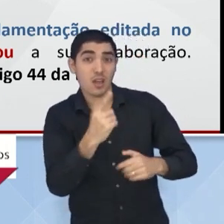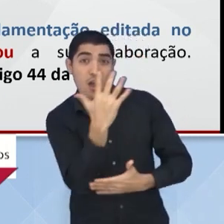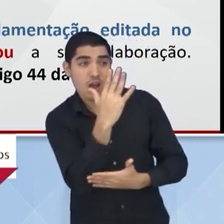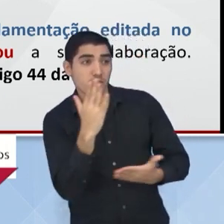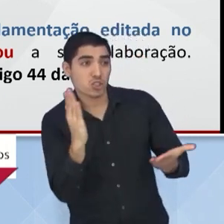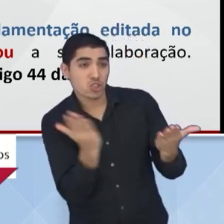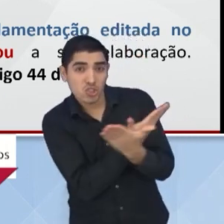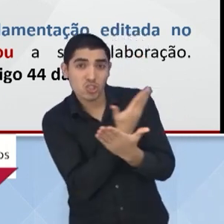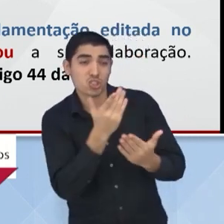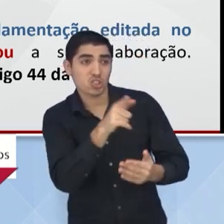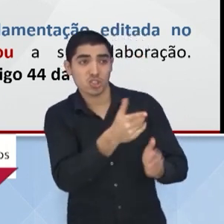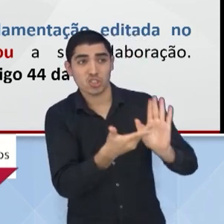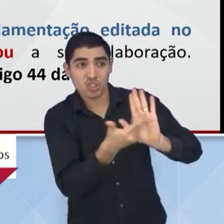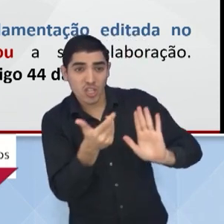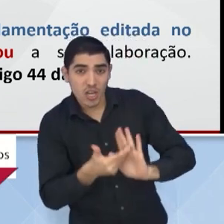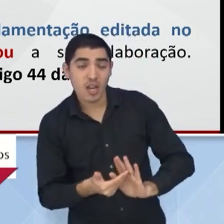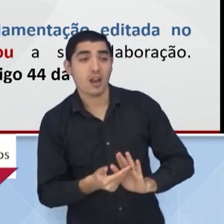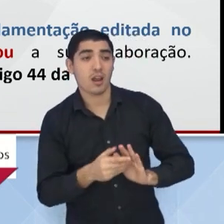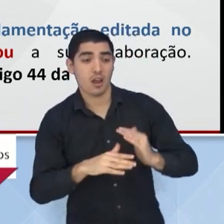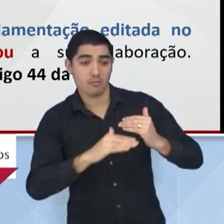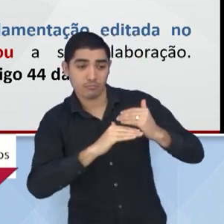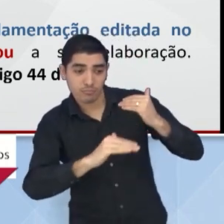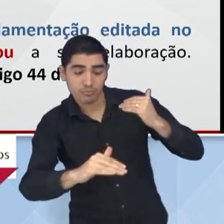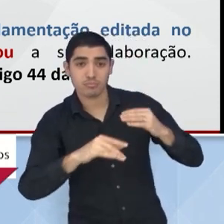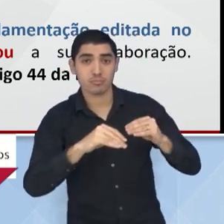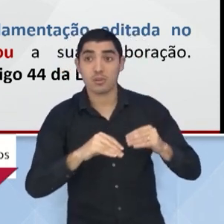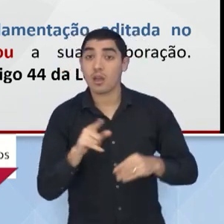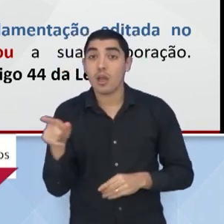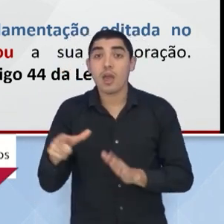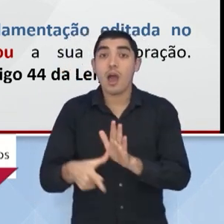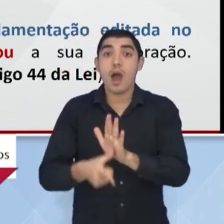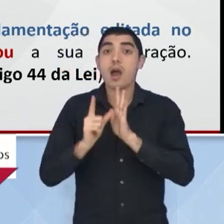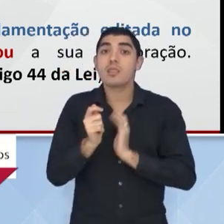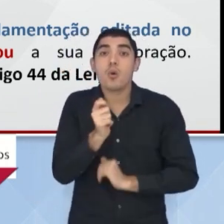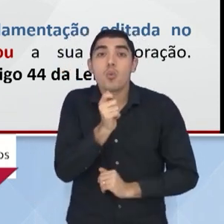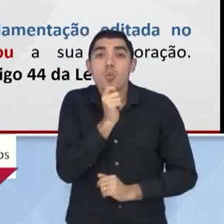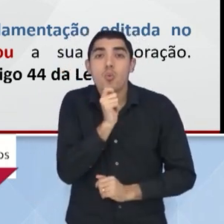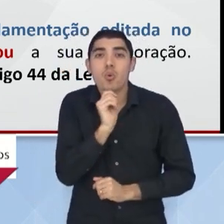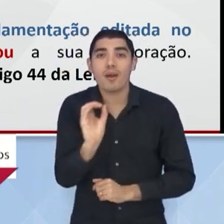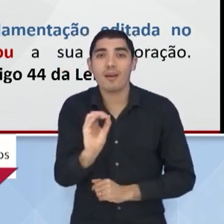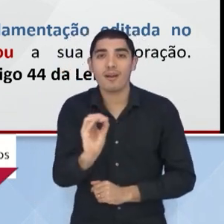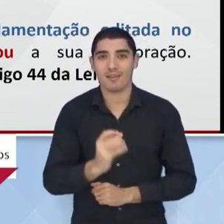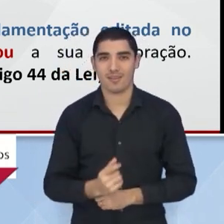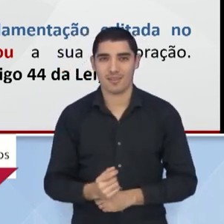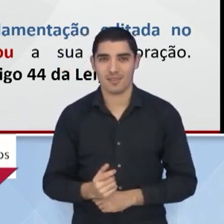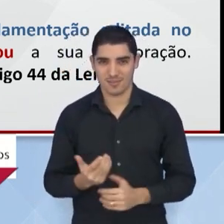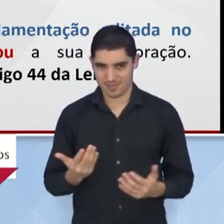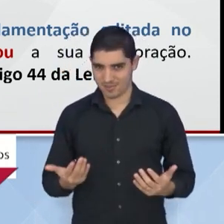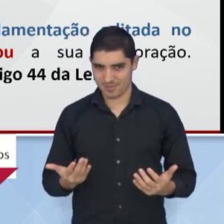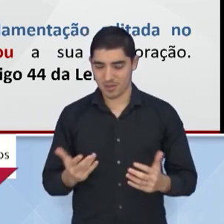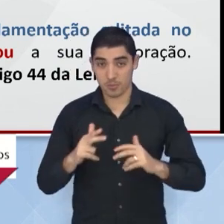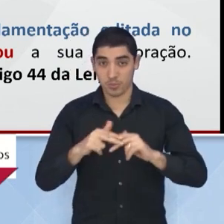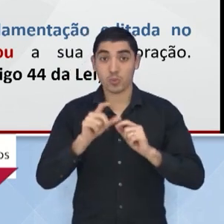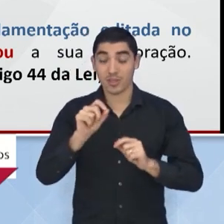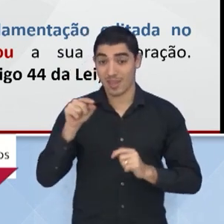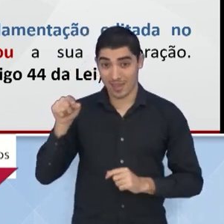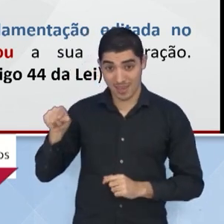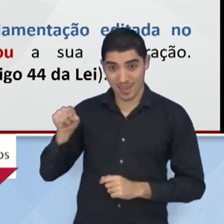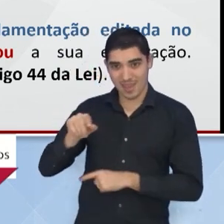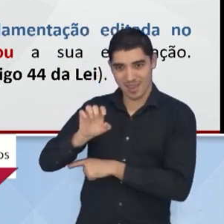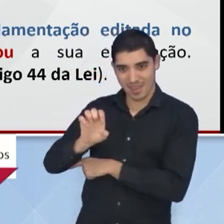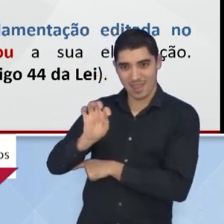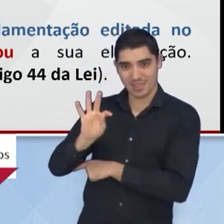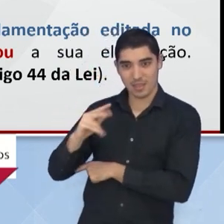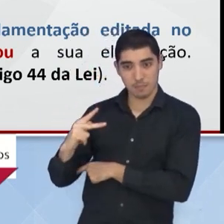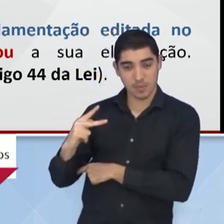levantamento plano altimétrico sondagem Então nem pensar Então veja o estudo técnico preliminar ele justamente vai